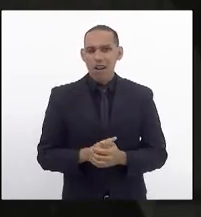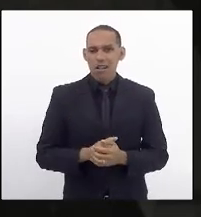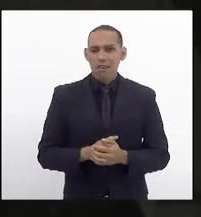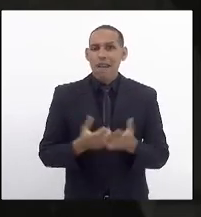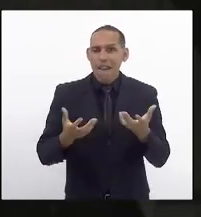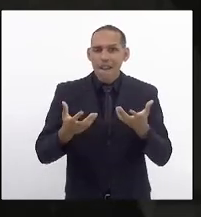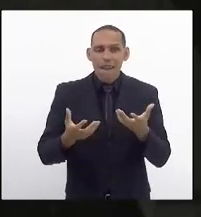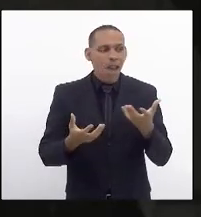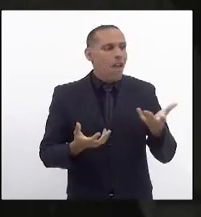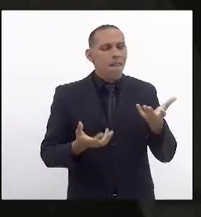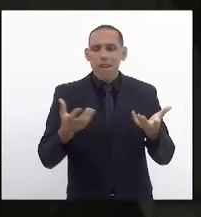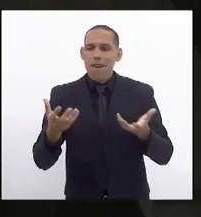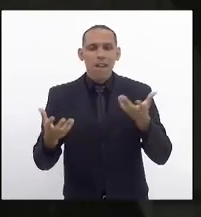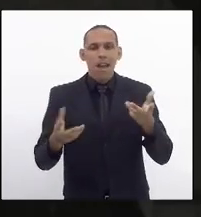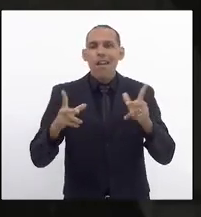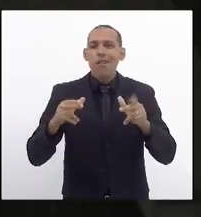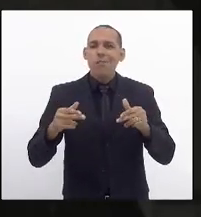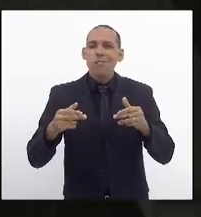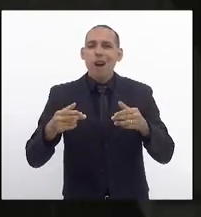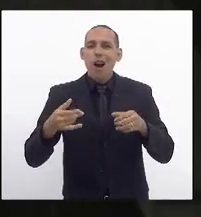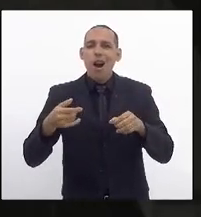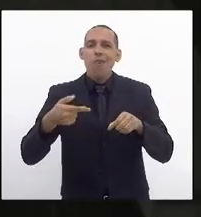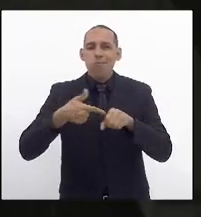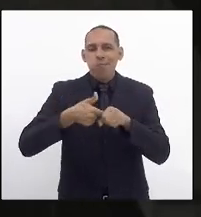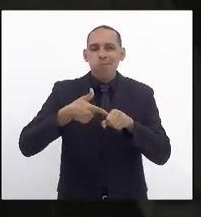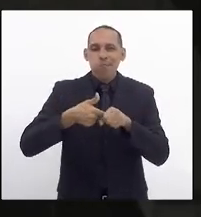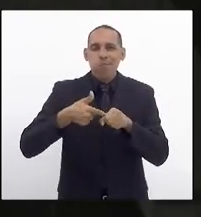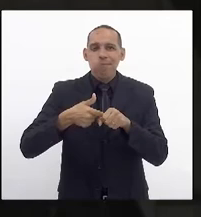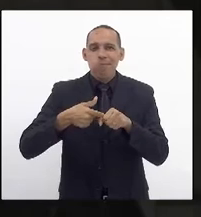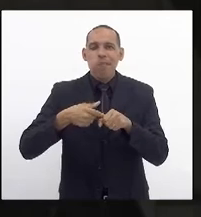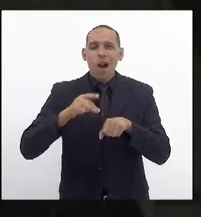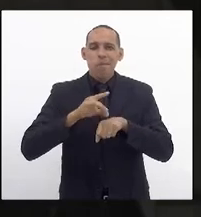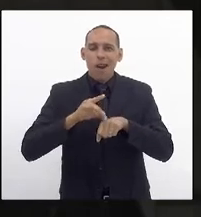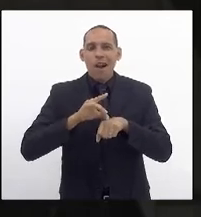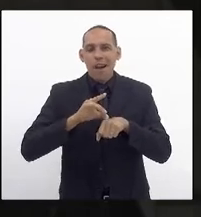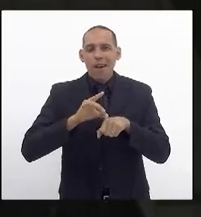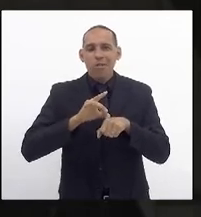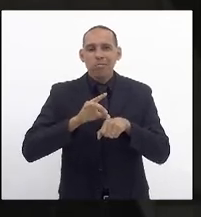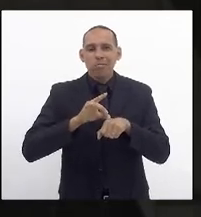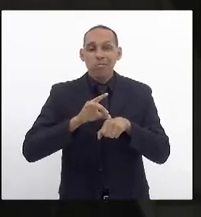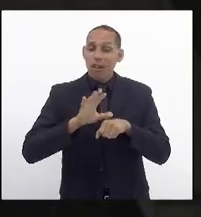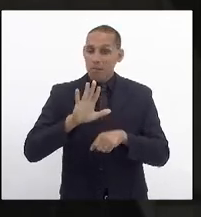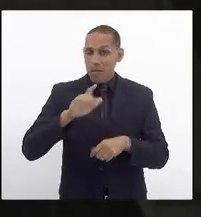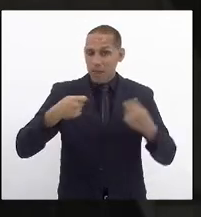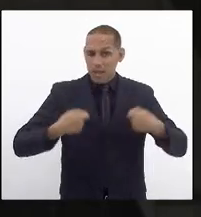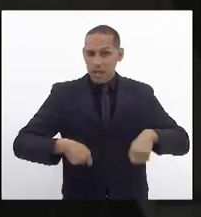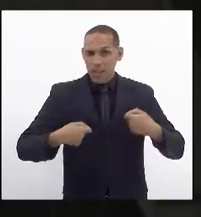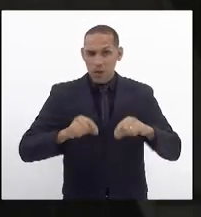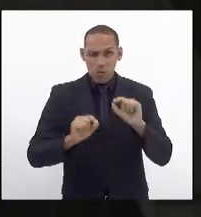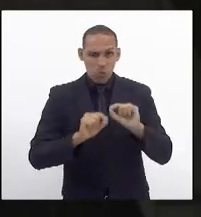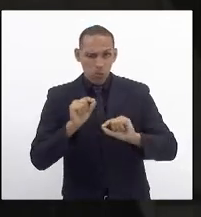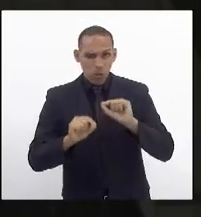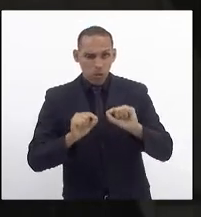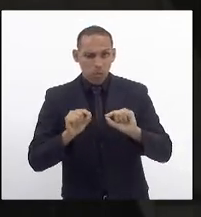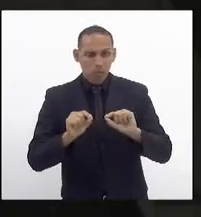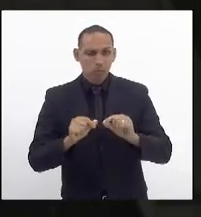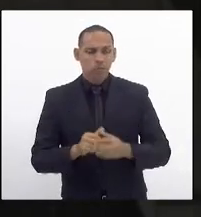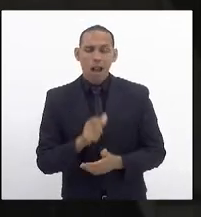petróleo mas é necessário que água